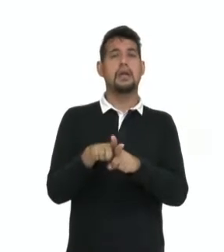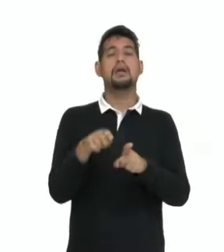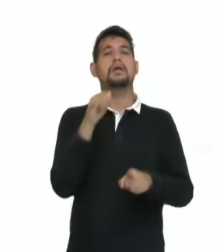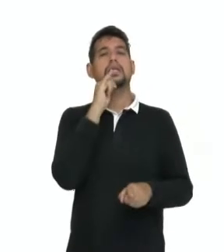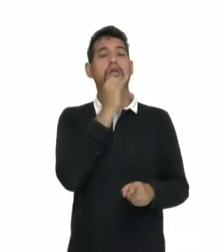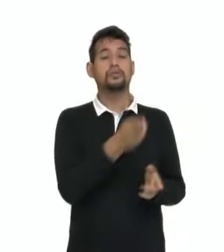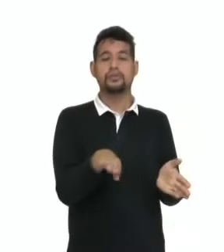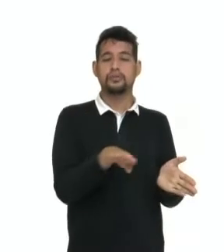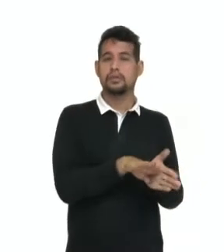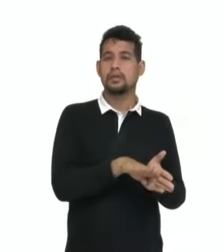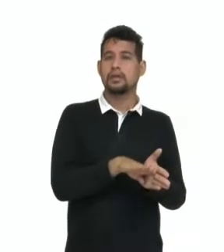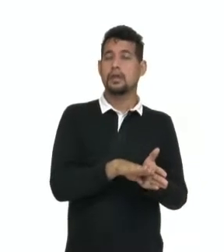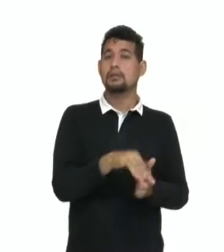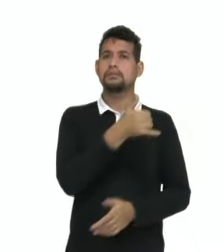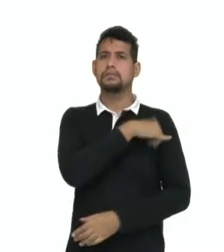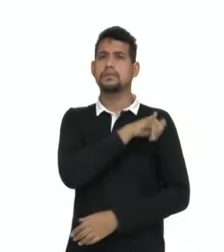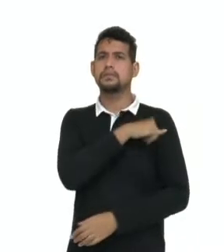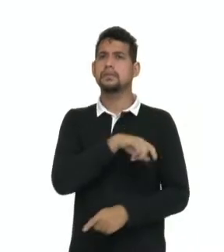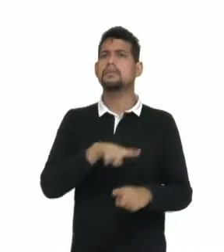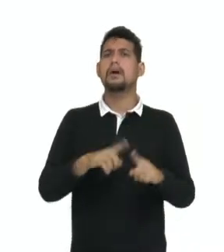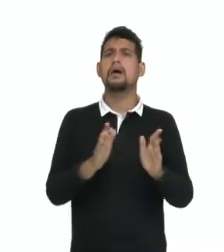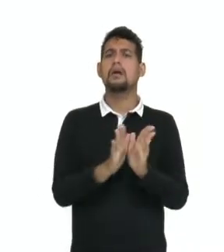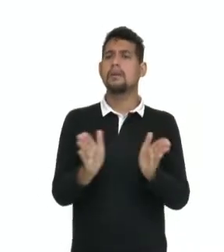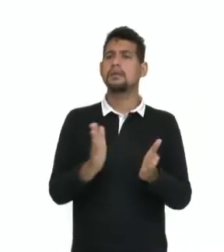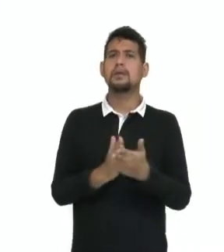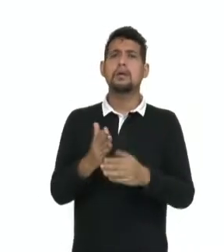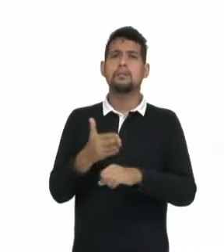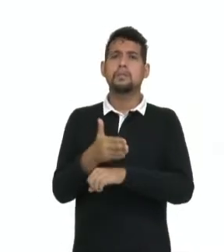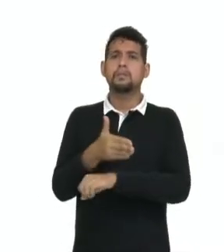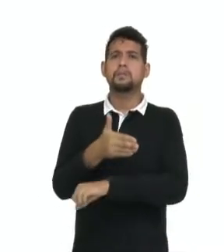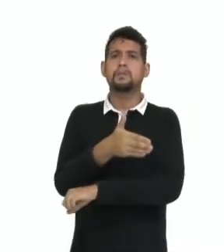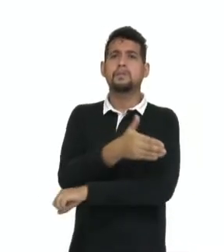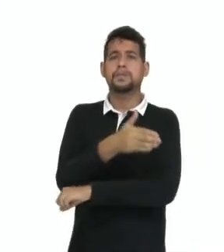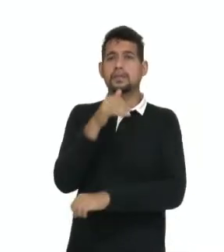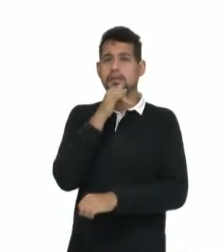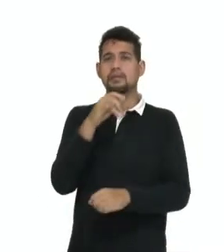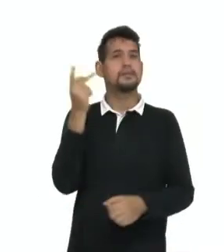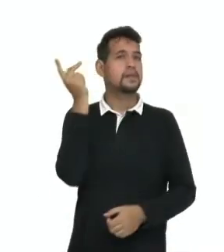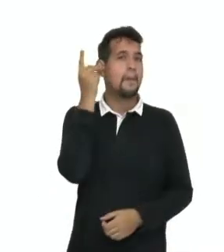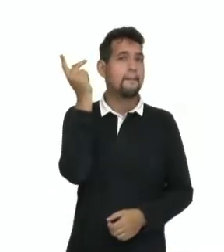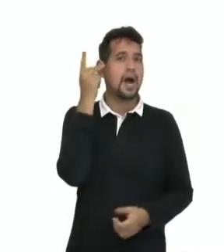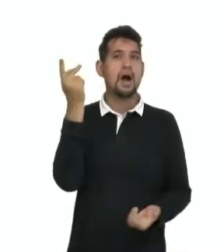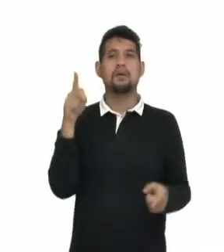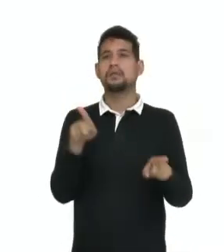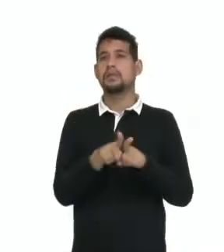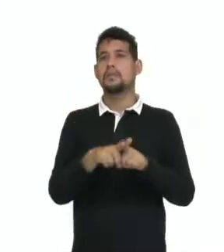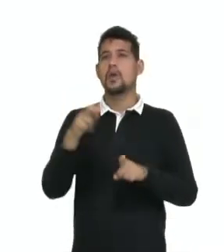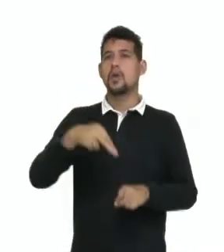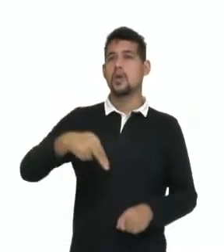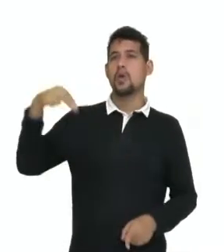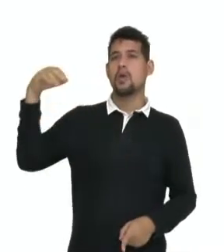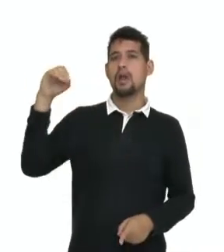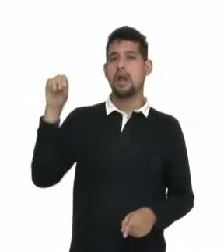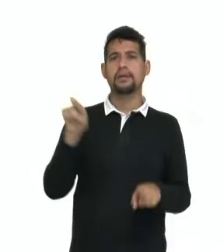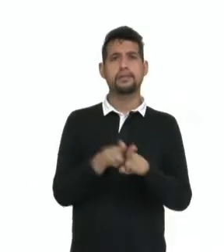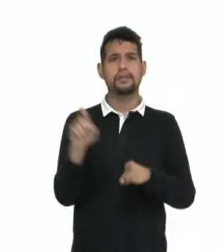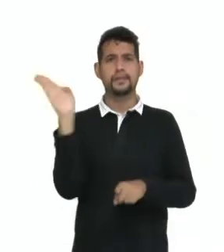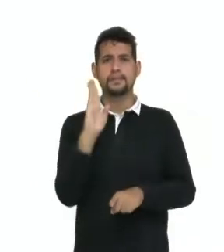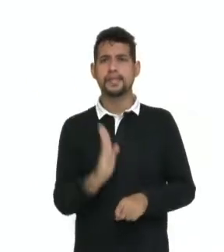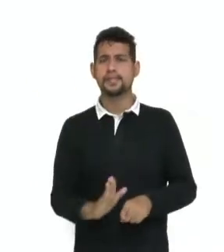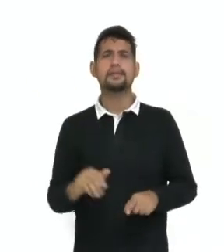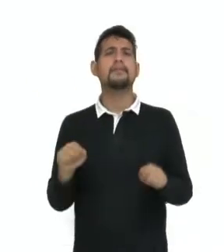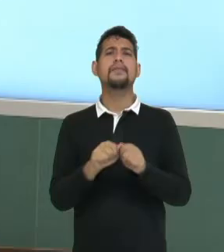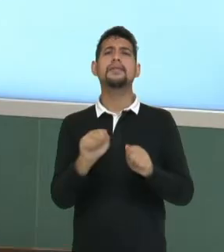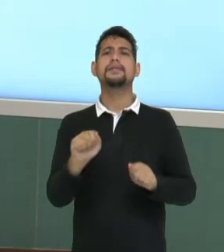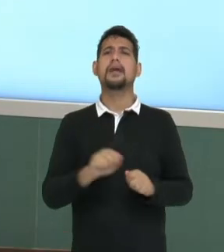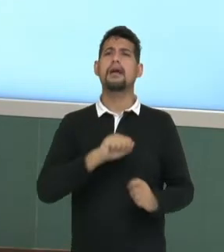Rio de Janeiro, mas ela vai se interiorizando também, né, em regiões de São Paulo, em regiões do Nordeste brasileiro, provocando